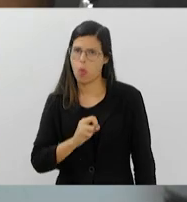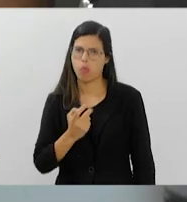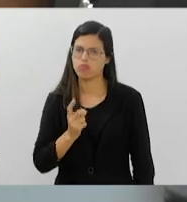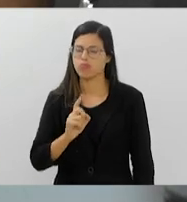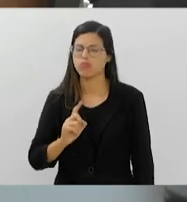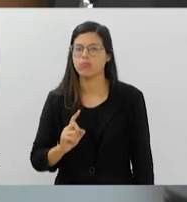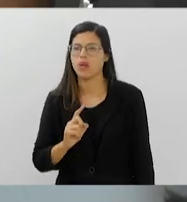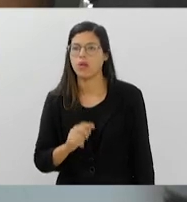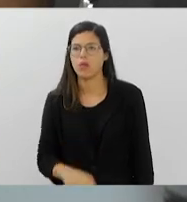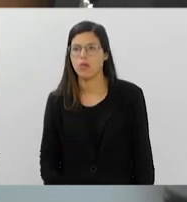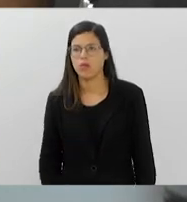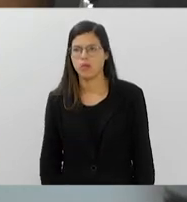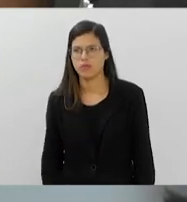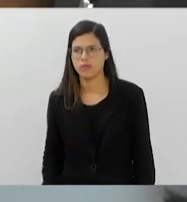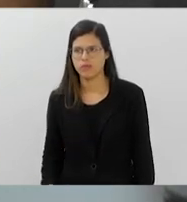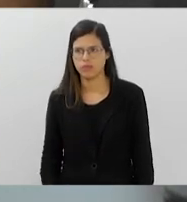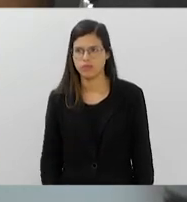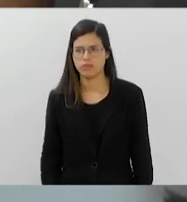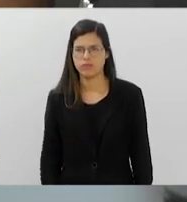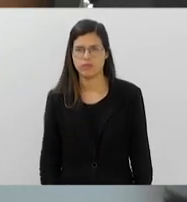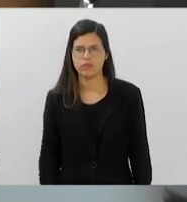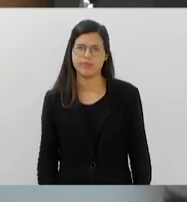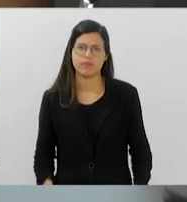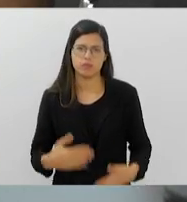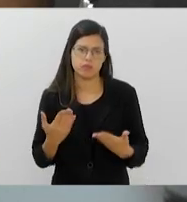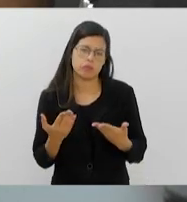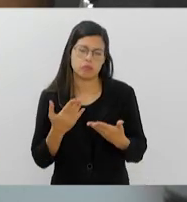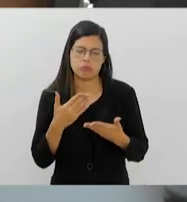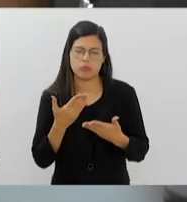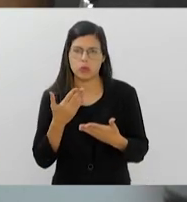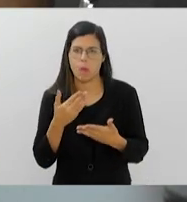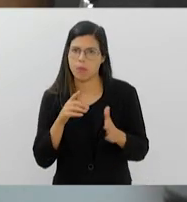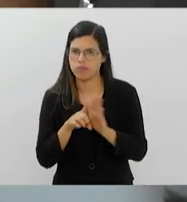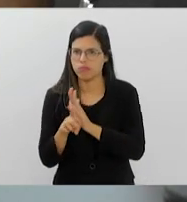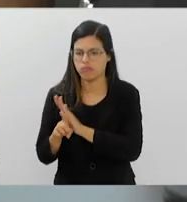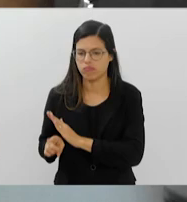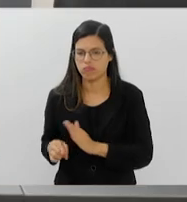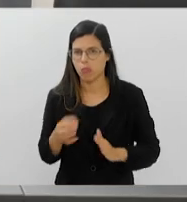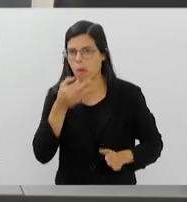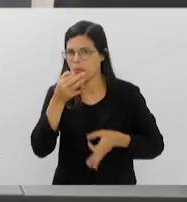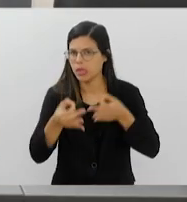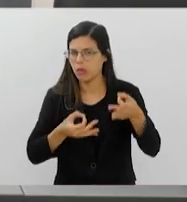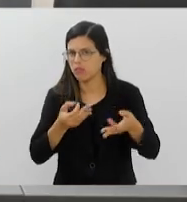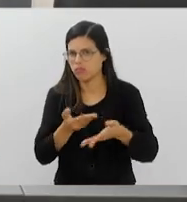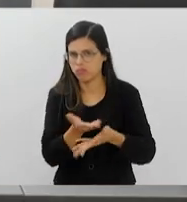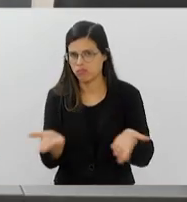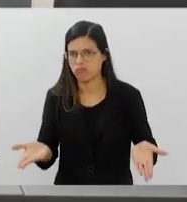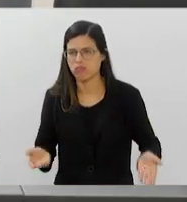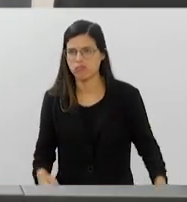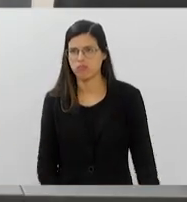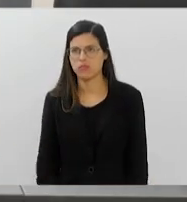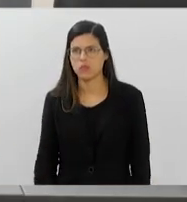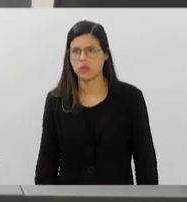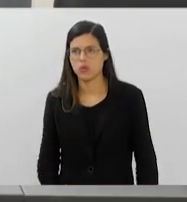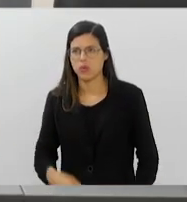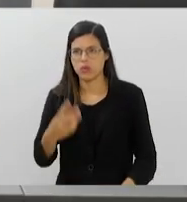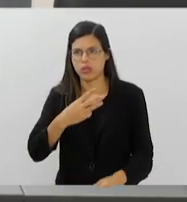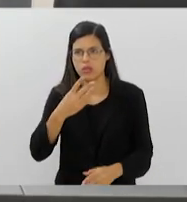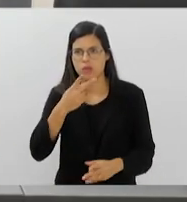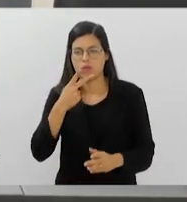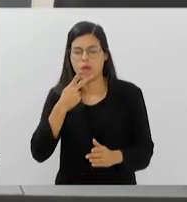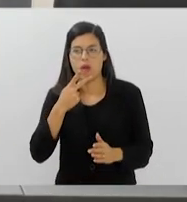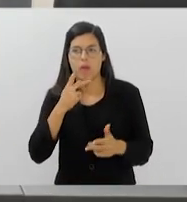Estou submetendo aí aos nossos pares. É, o terceiro, o deputado Luiz Paulo, fala que o Poder Executivo também